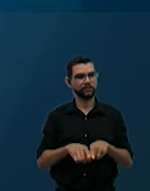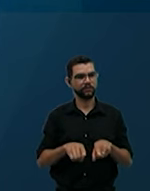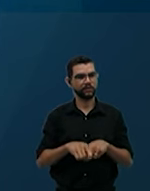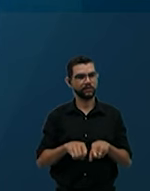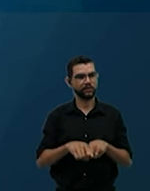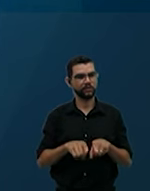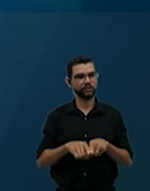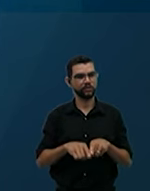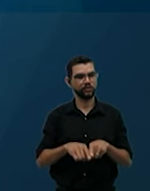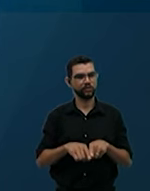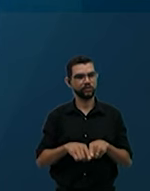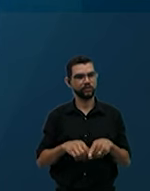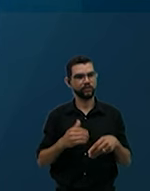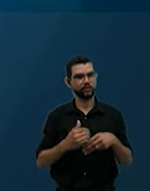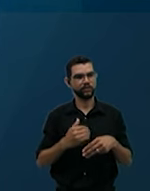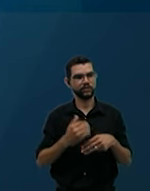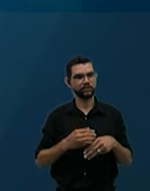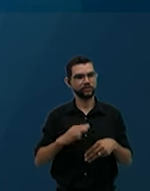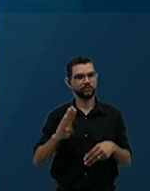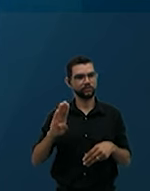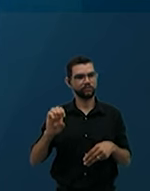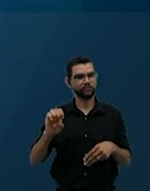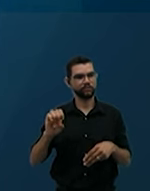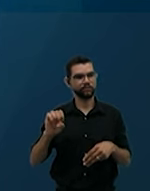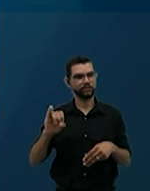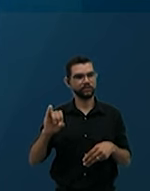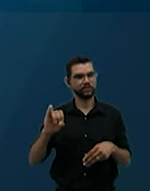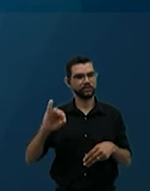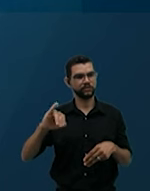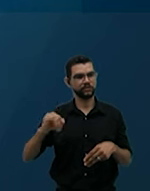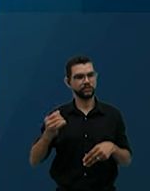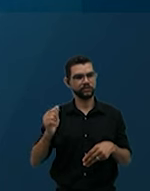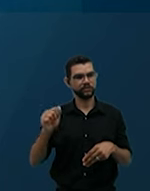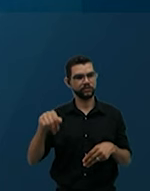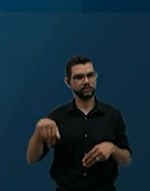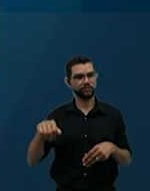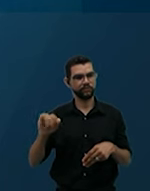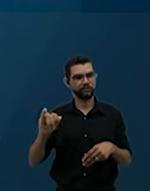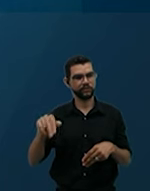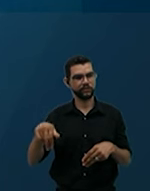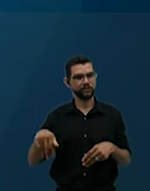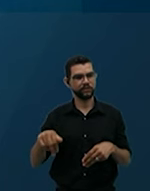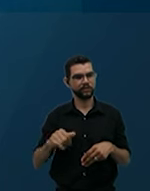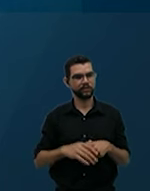STJ, ministro Sérgio Coquina, ministro Francisco Falcão,